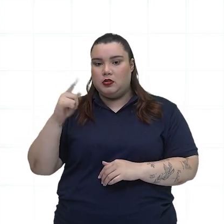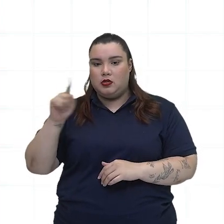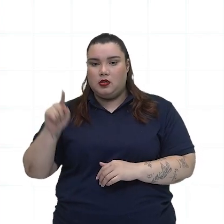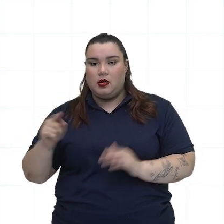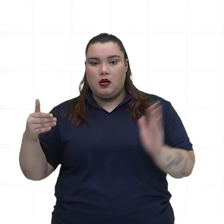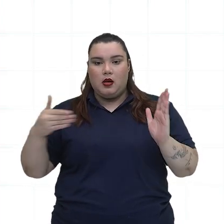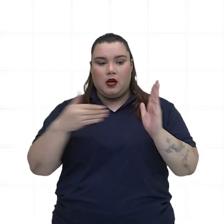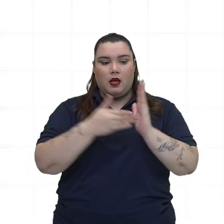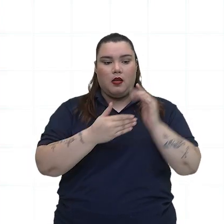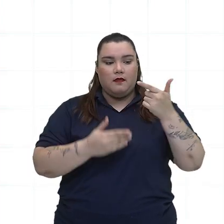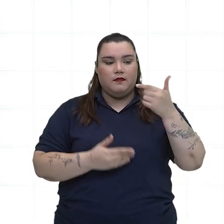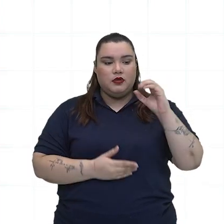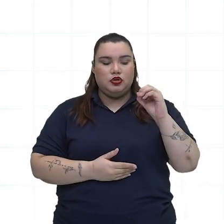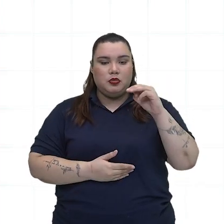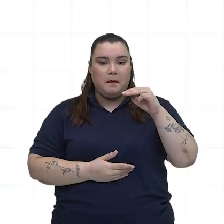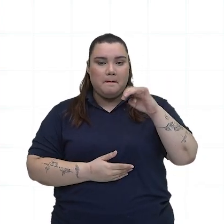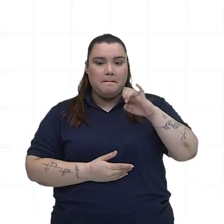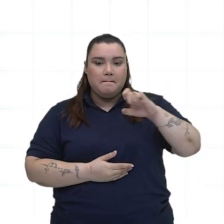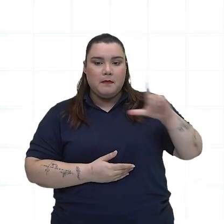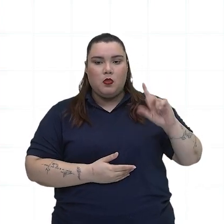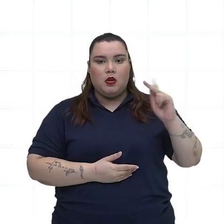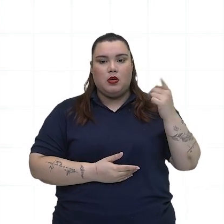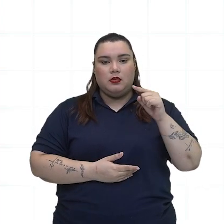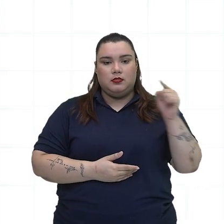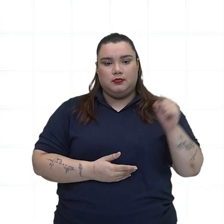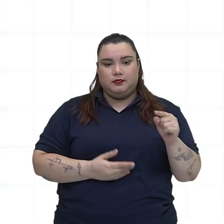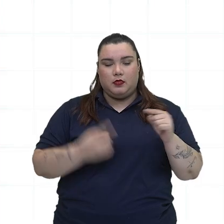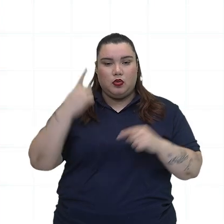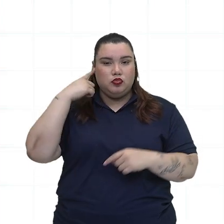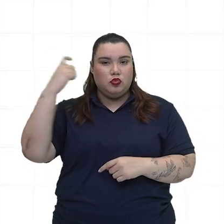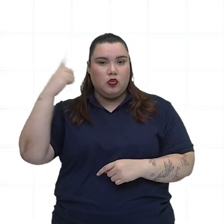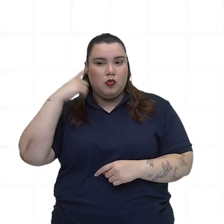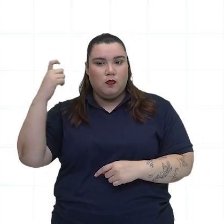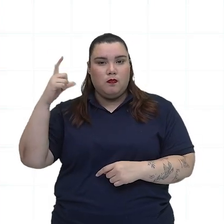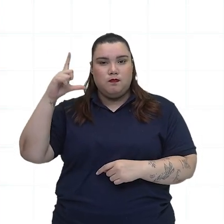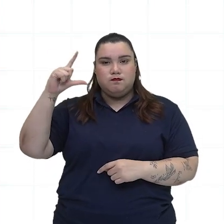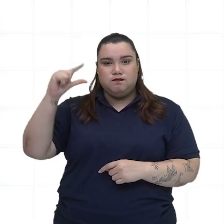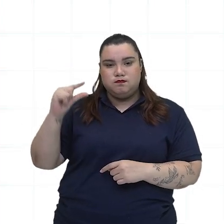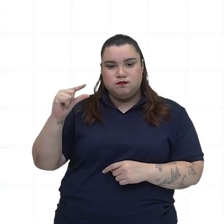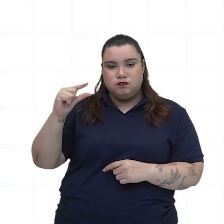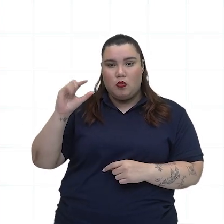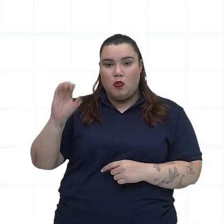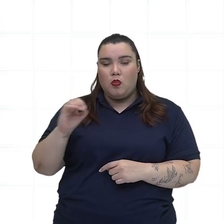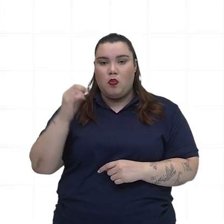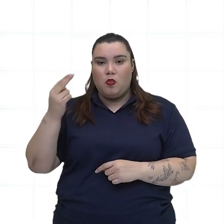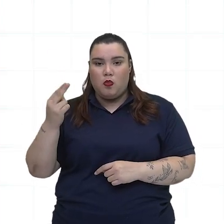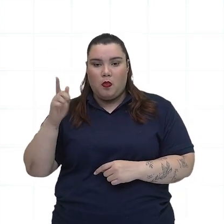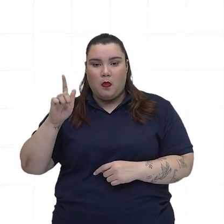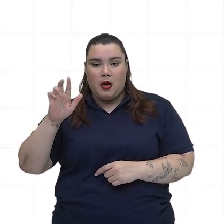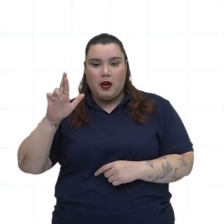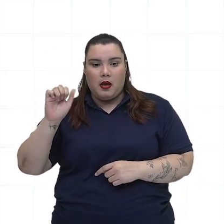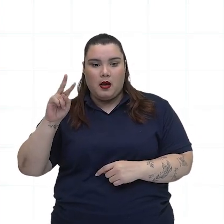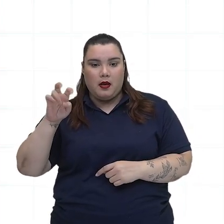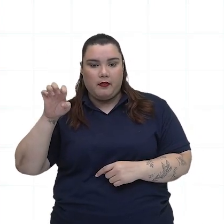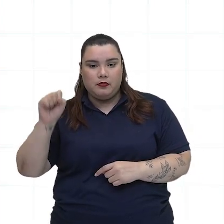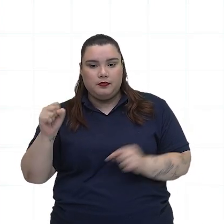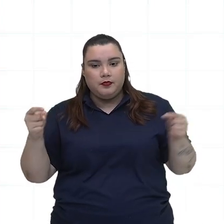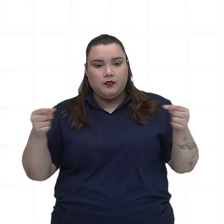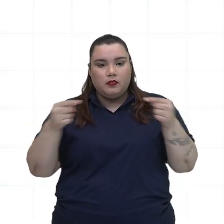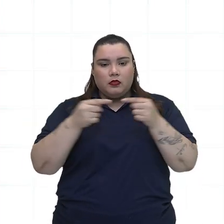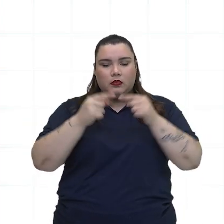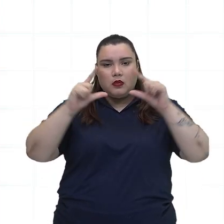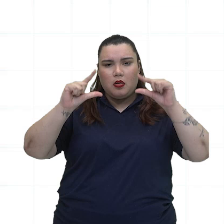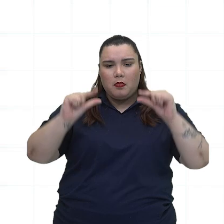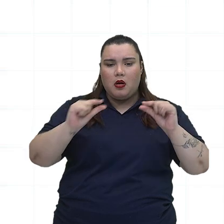a 20.000 Hz. Sons graves ou baixos são aqueles que estão na faixa